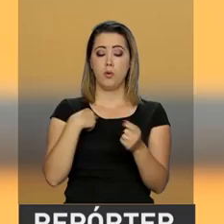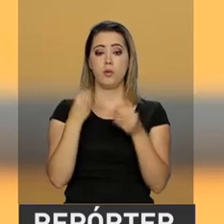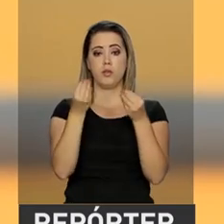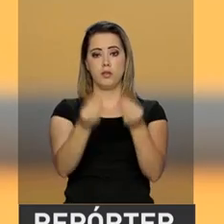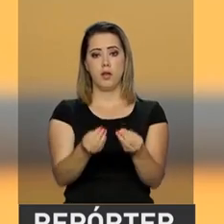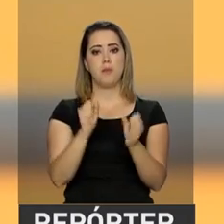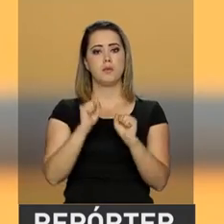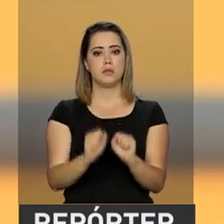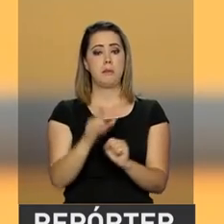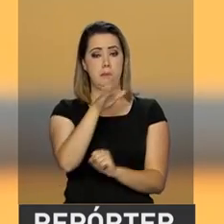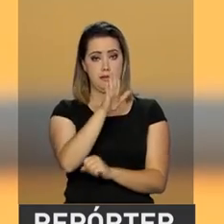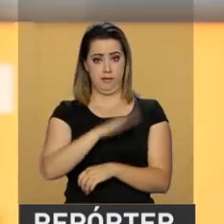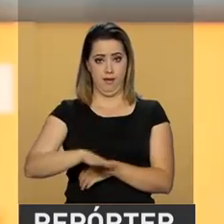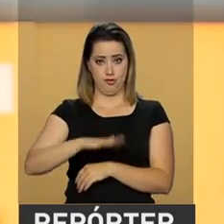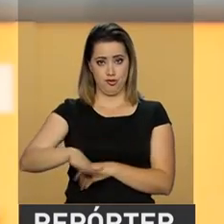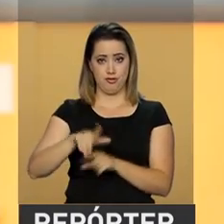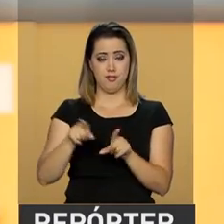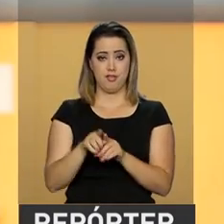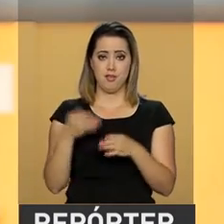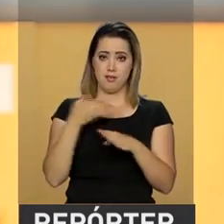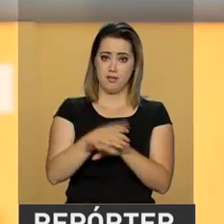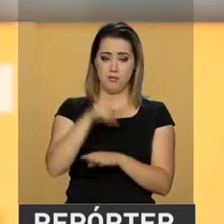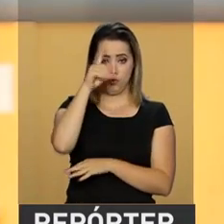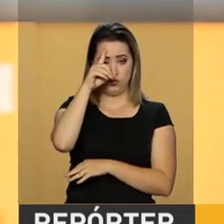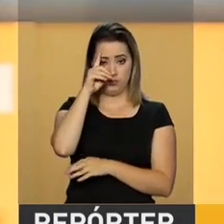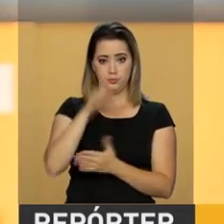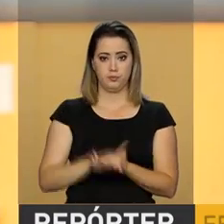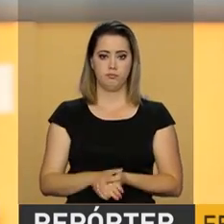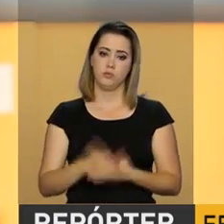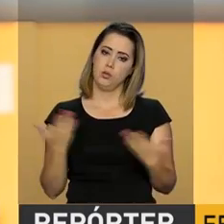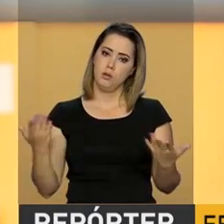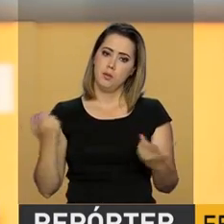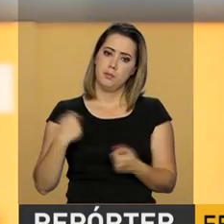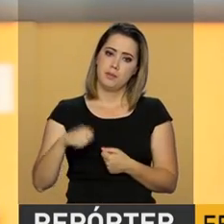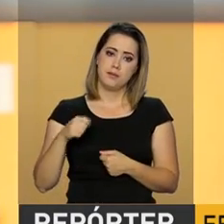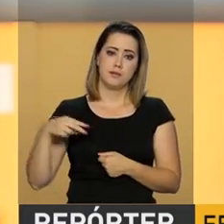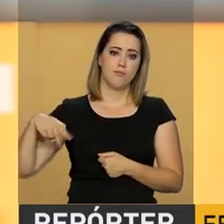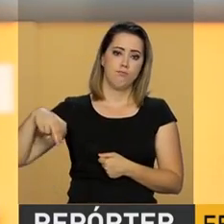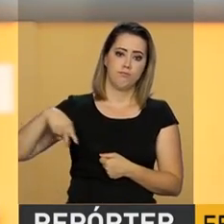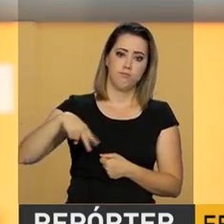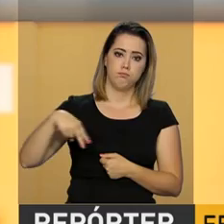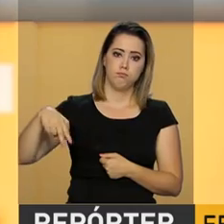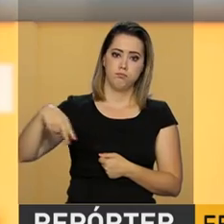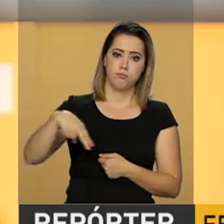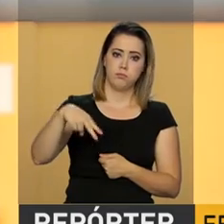as aulas todos os dias. Eu tinha que vir a pé, né? Porque